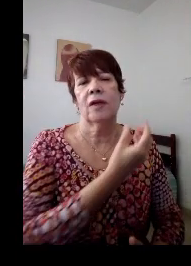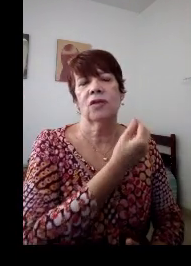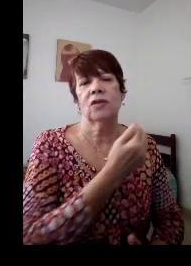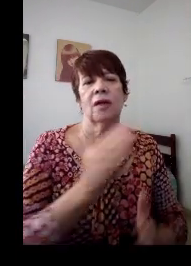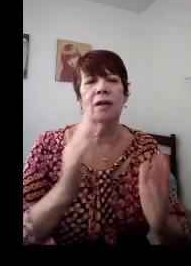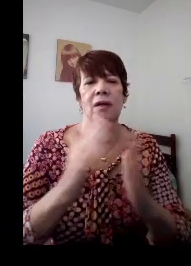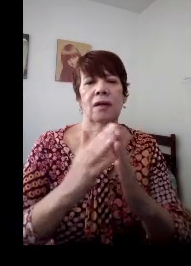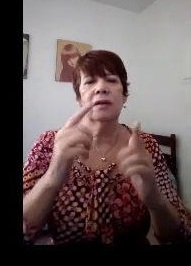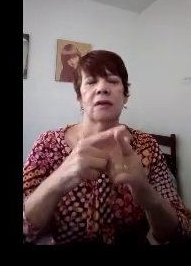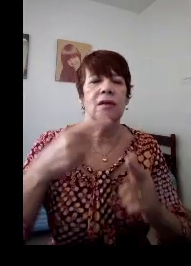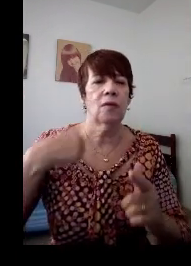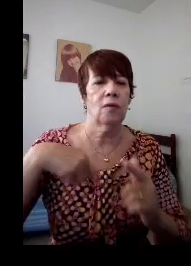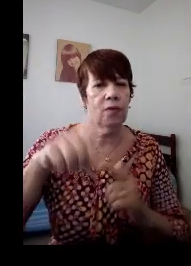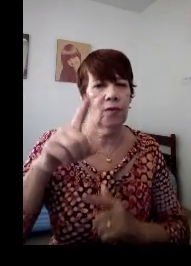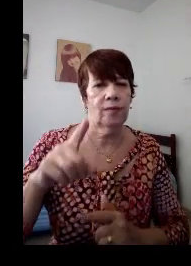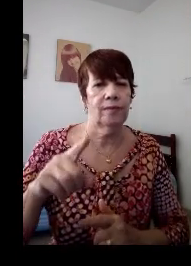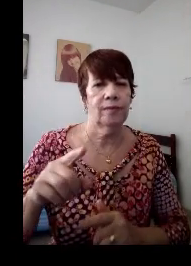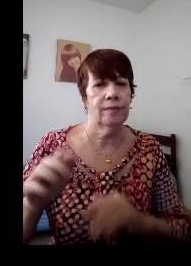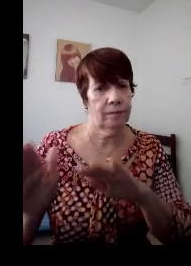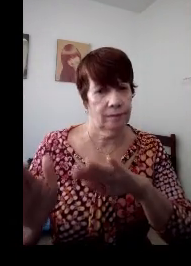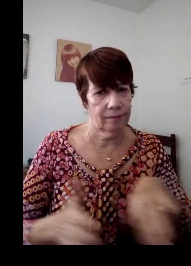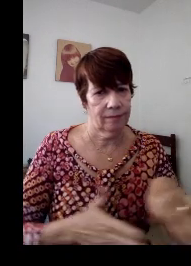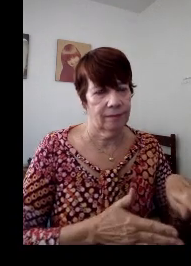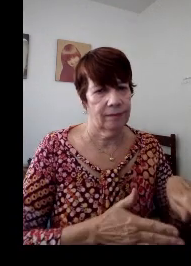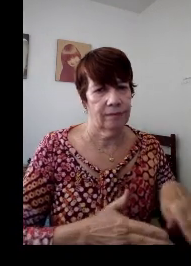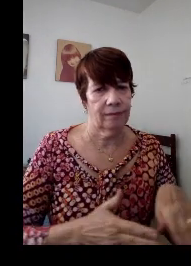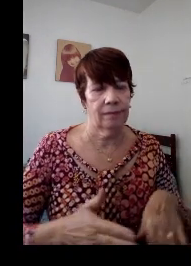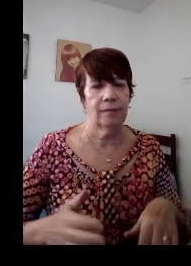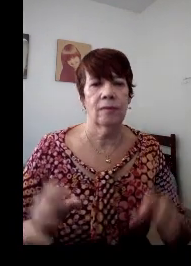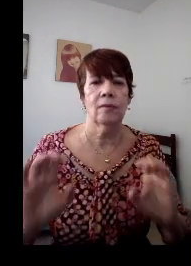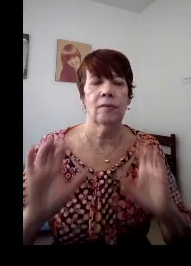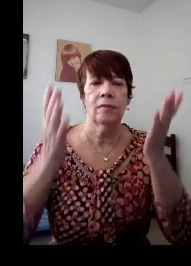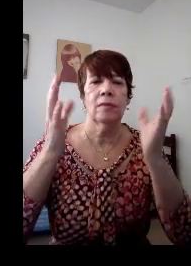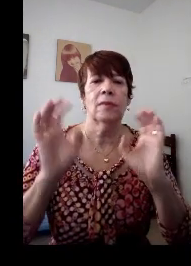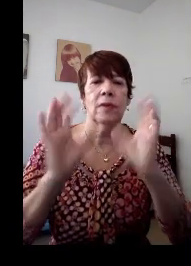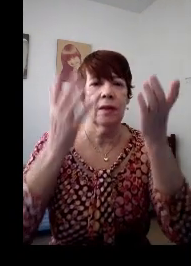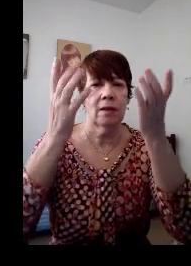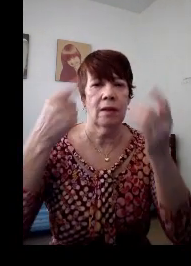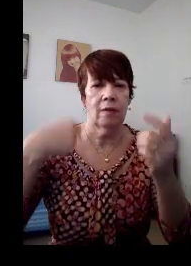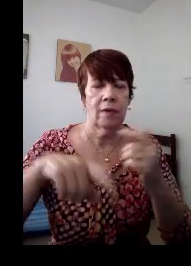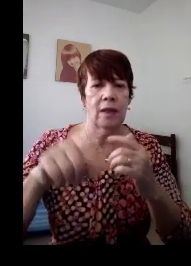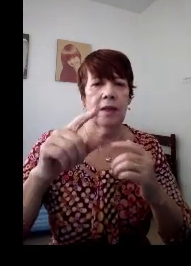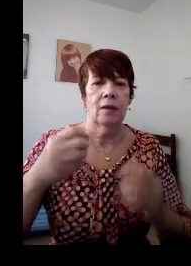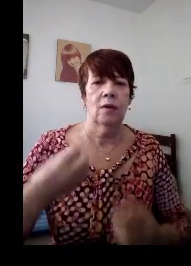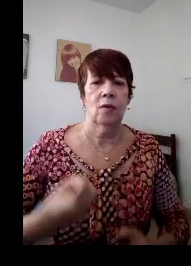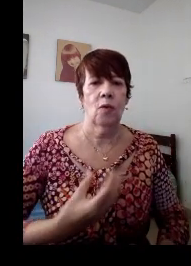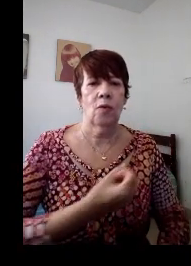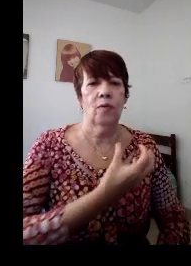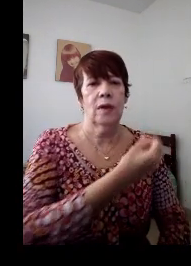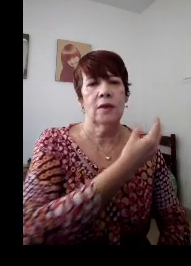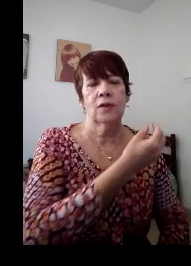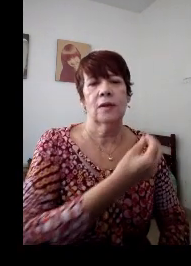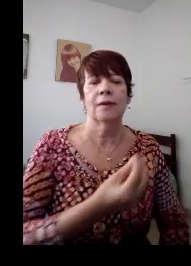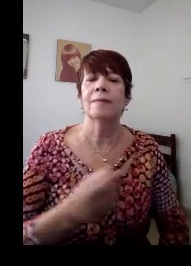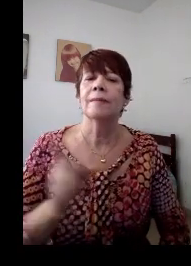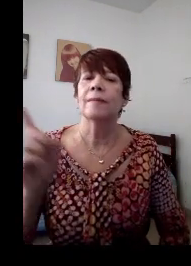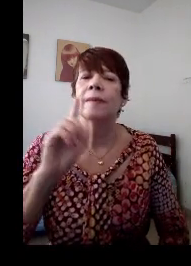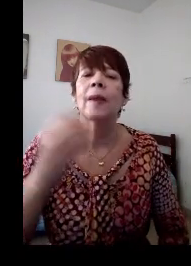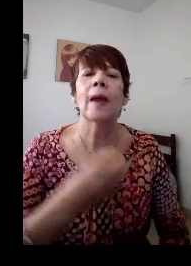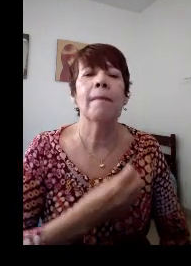vou viajar, não que ir à festa ou ir fazer uma viagem, isso seja